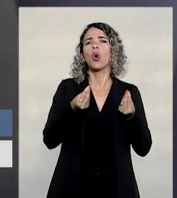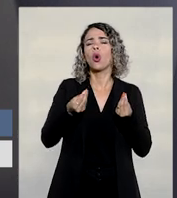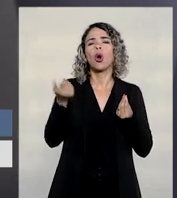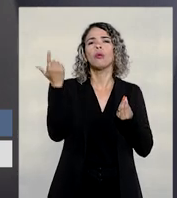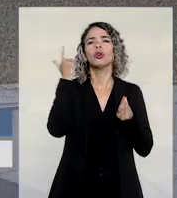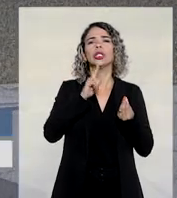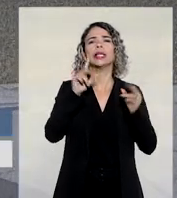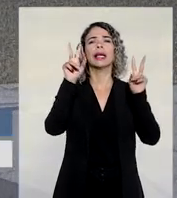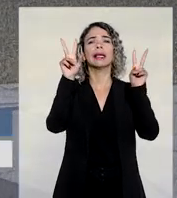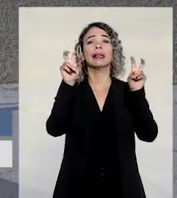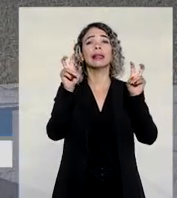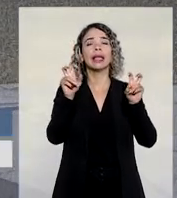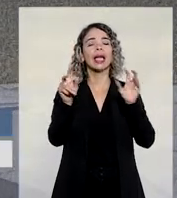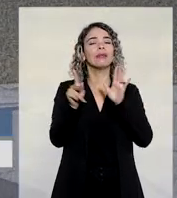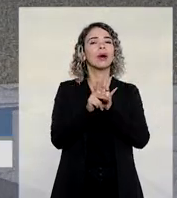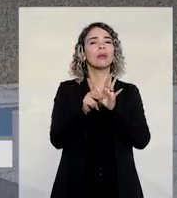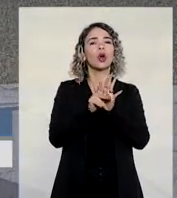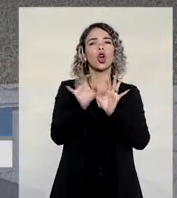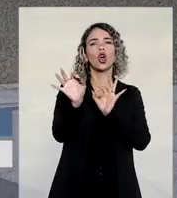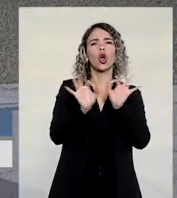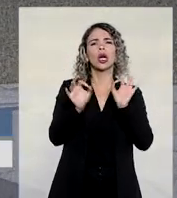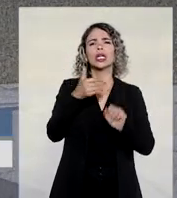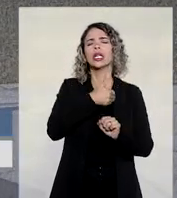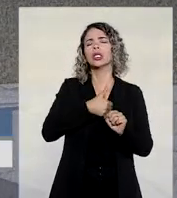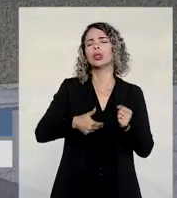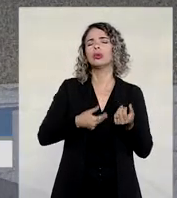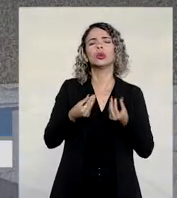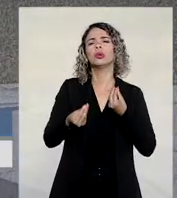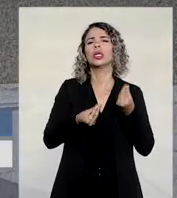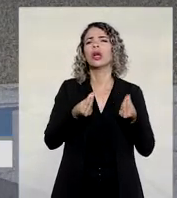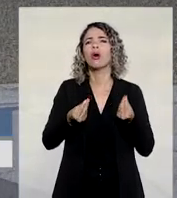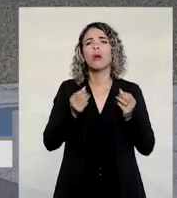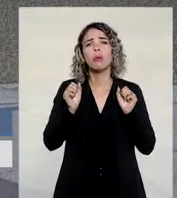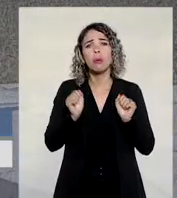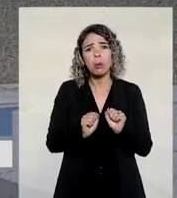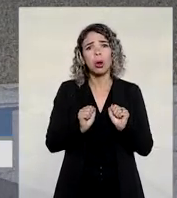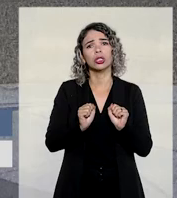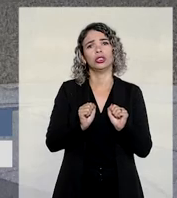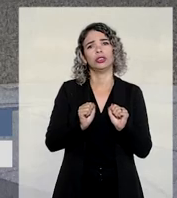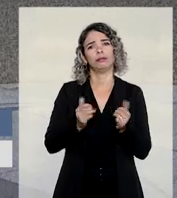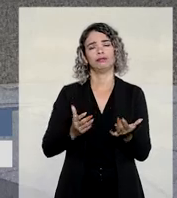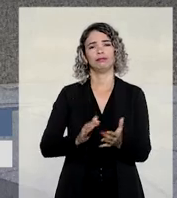que podemos considerar como tema e matéria de ordem pública?